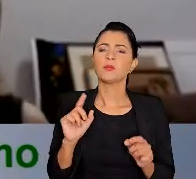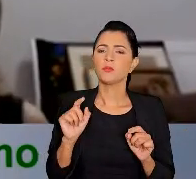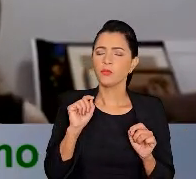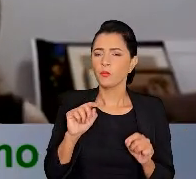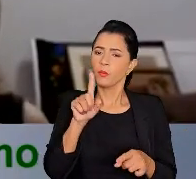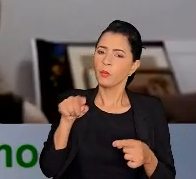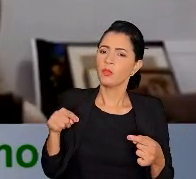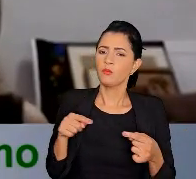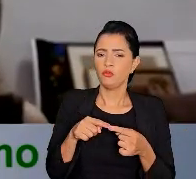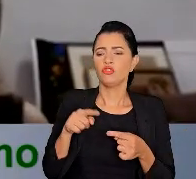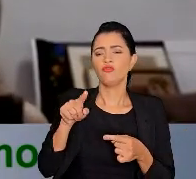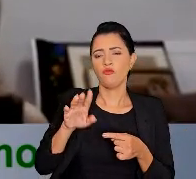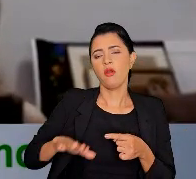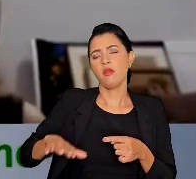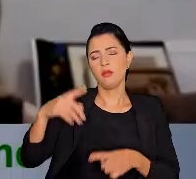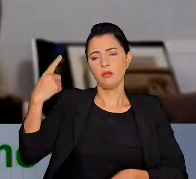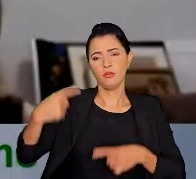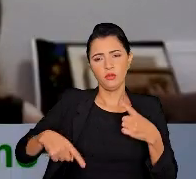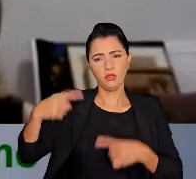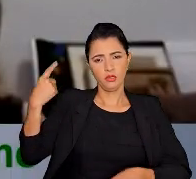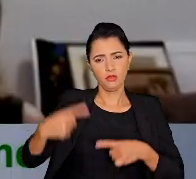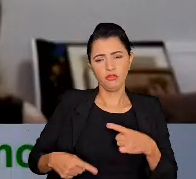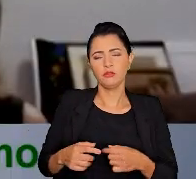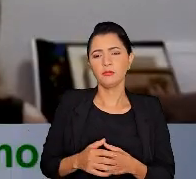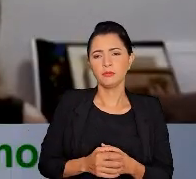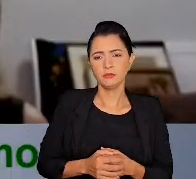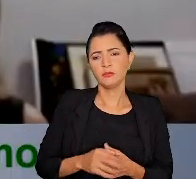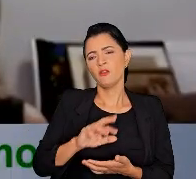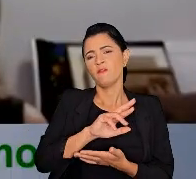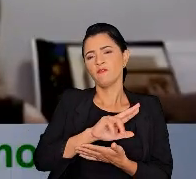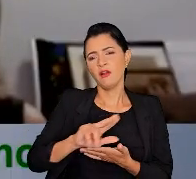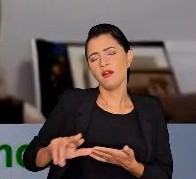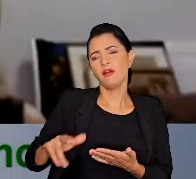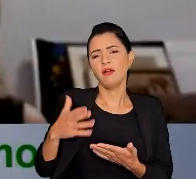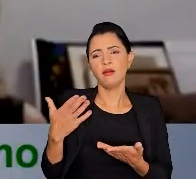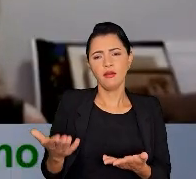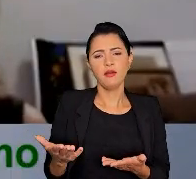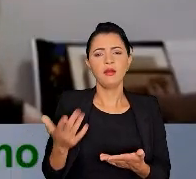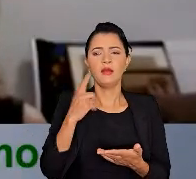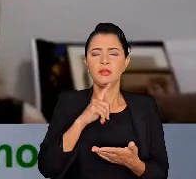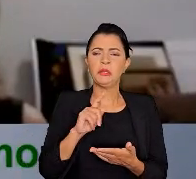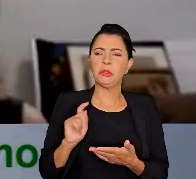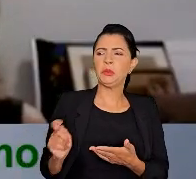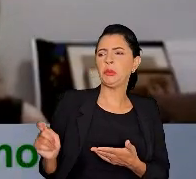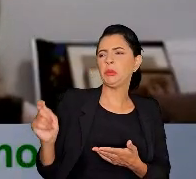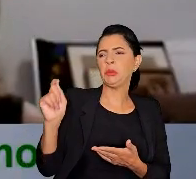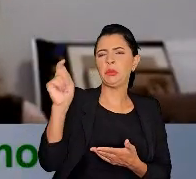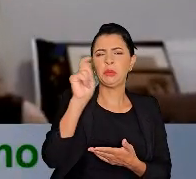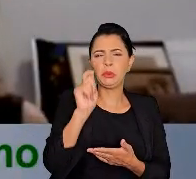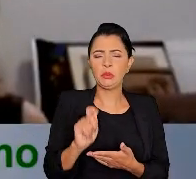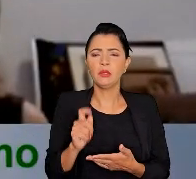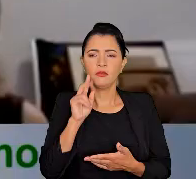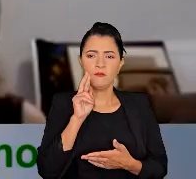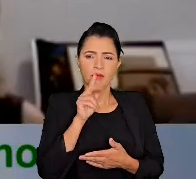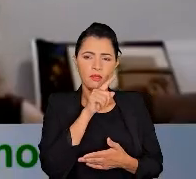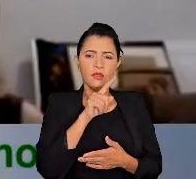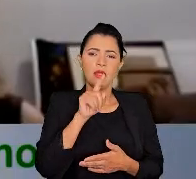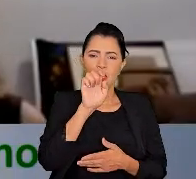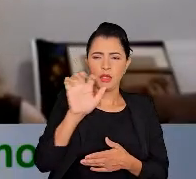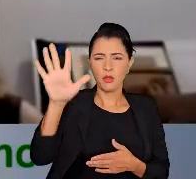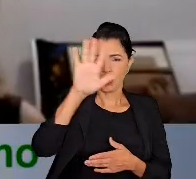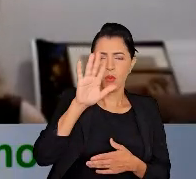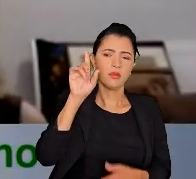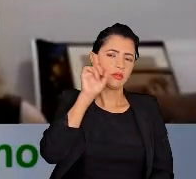objetivo político, né? Então, várias das pichações que se veem na Europa e nos Estados